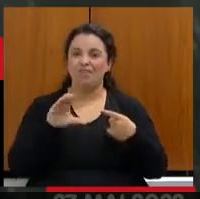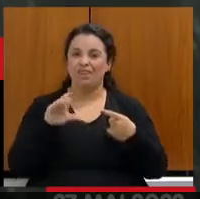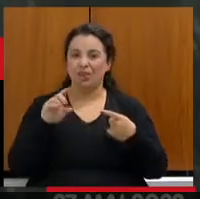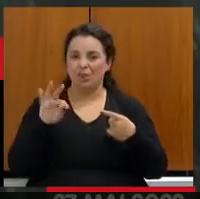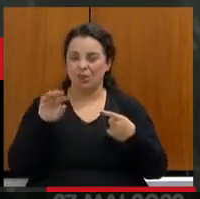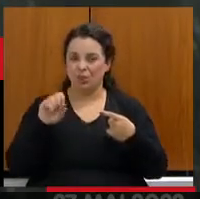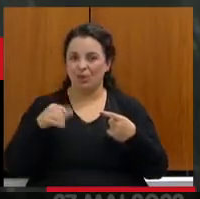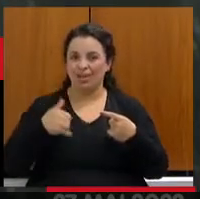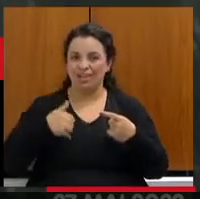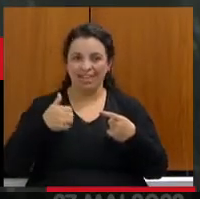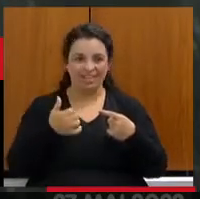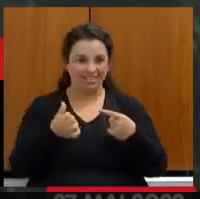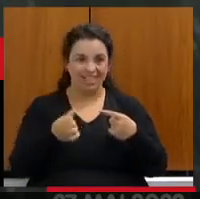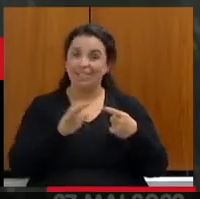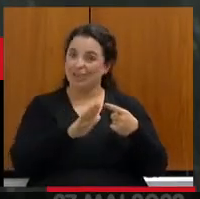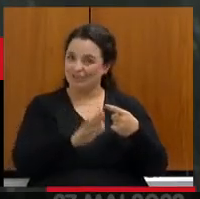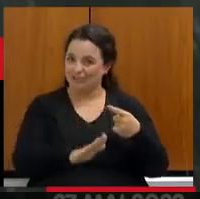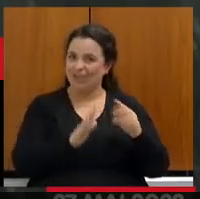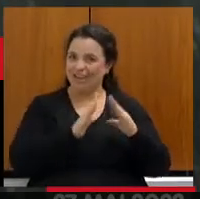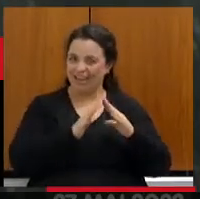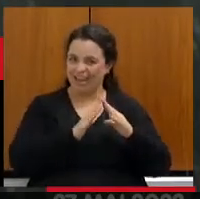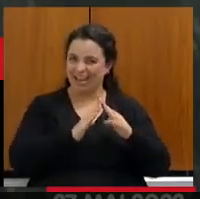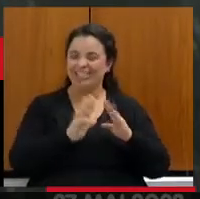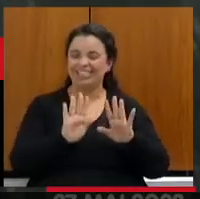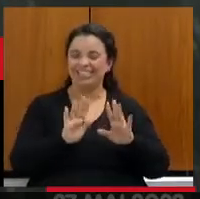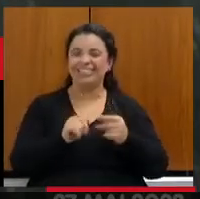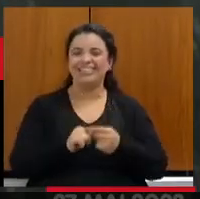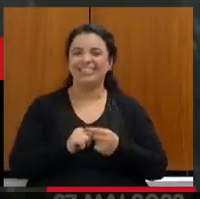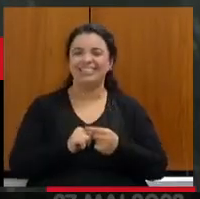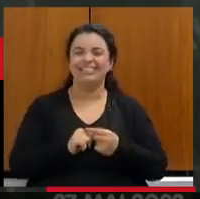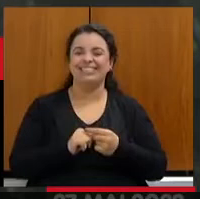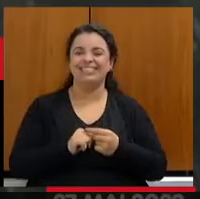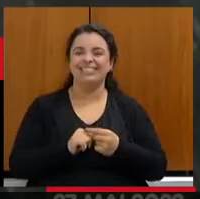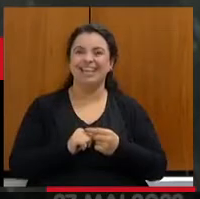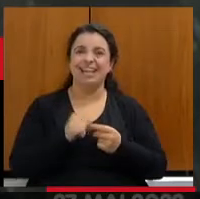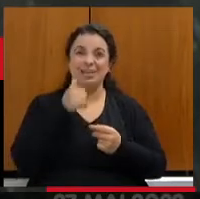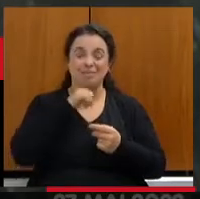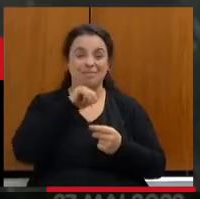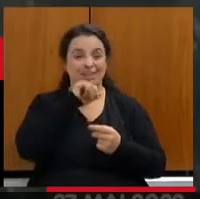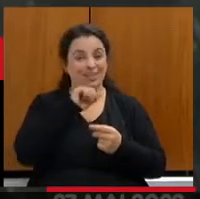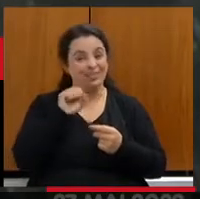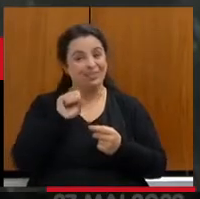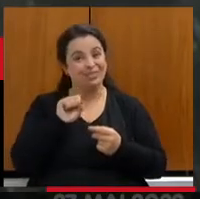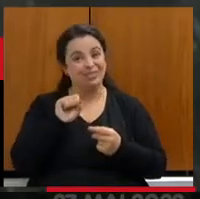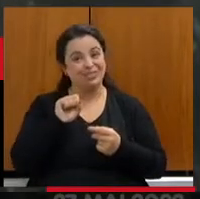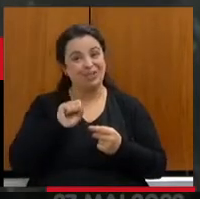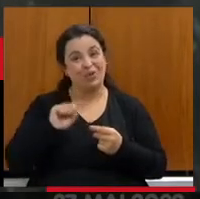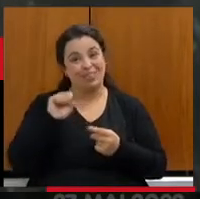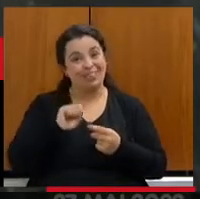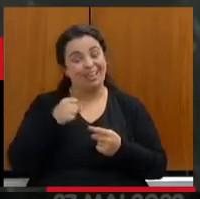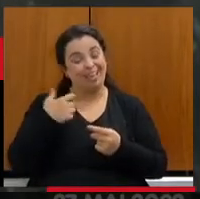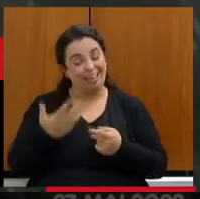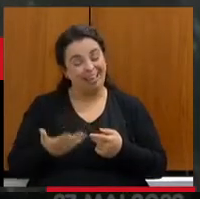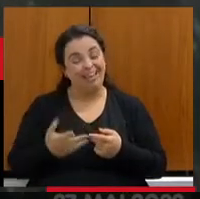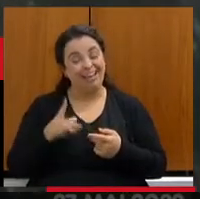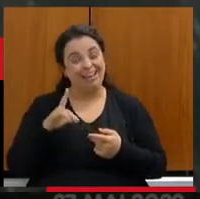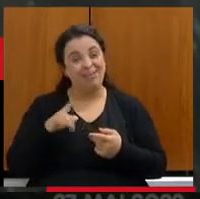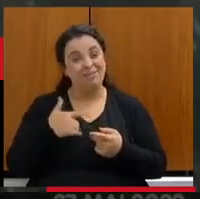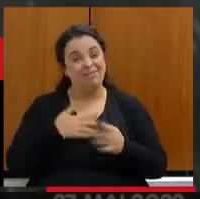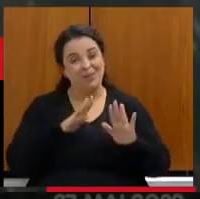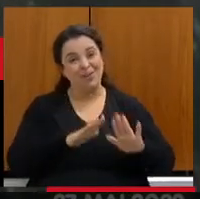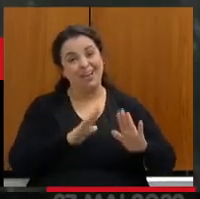casa você me devendo vai na ginástica né enquanto mãe solo para que eu participasse a quinta eu queria